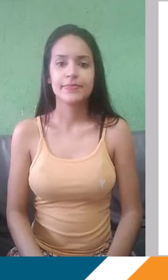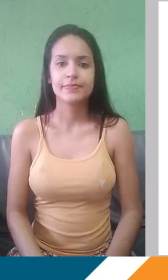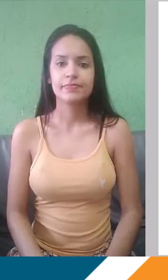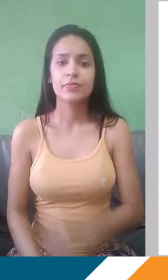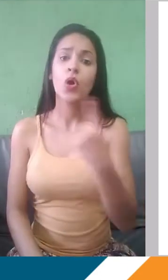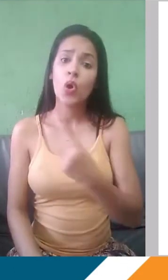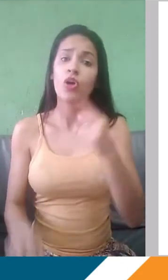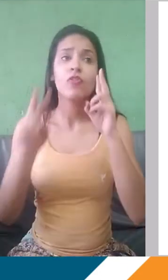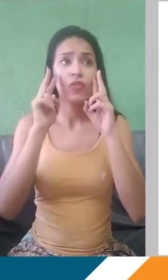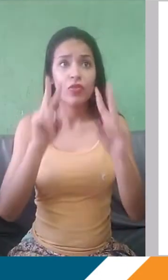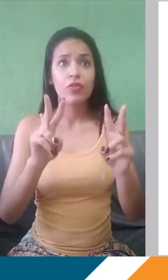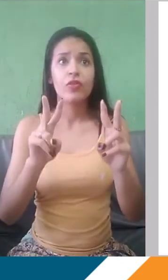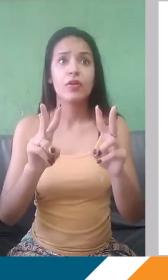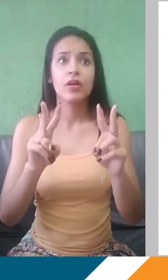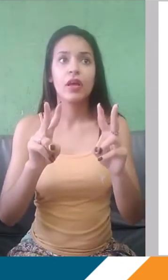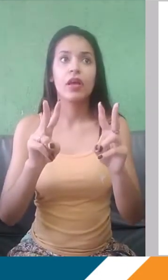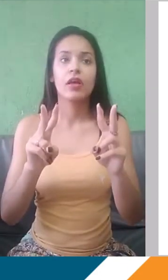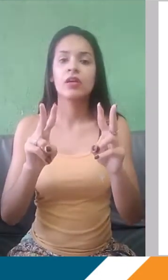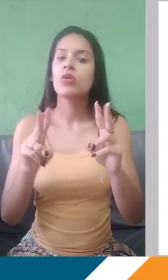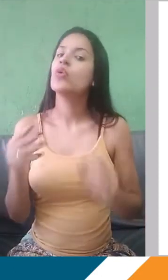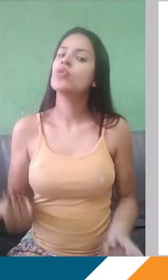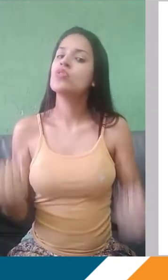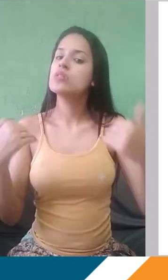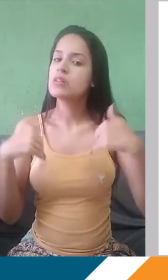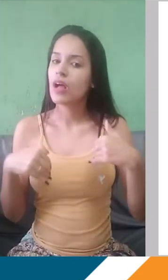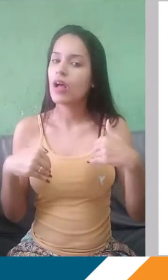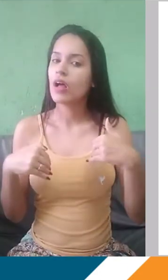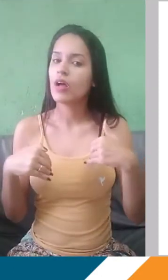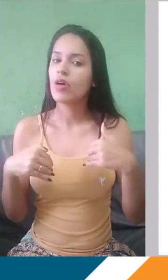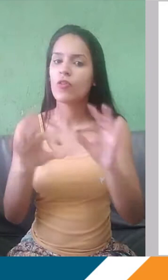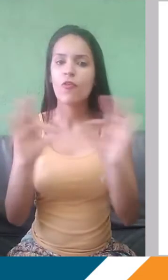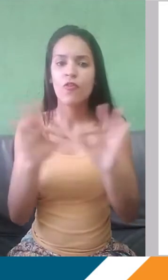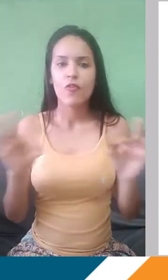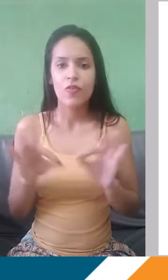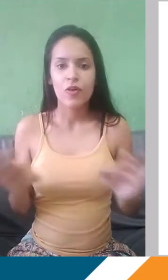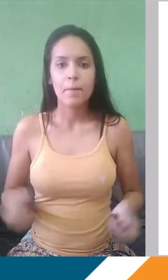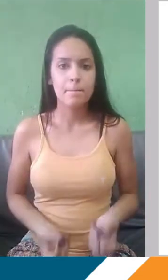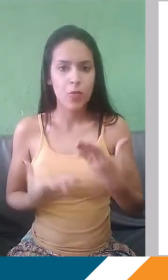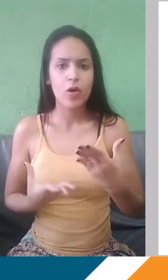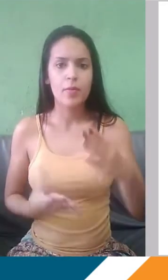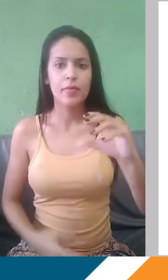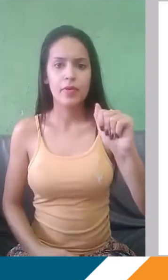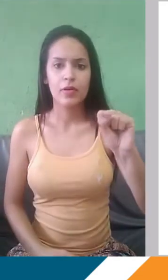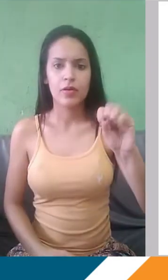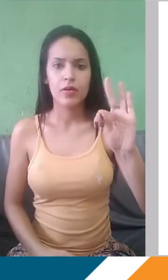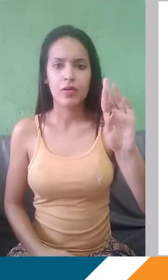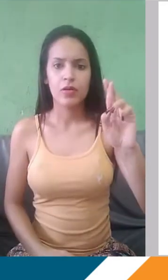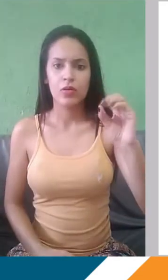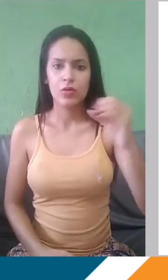uma apropriação do poema de Castro Alves, esta visão romântica é usada para causar ainda